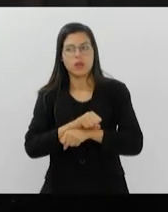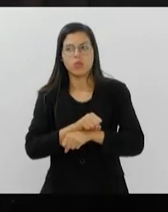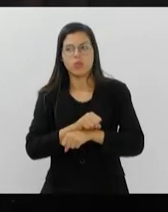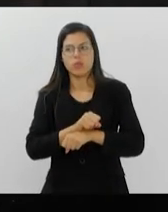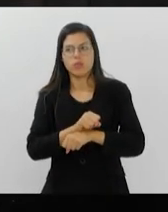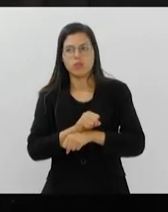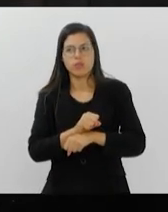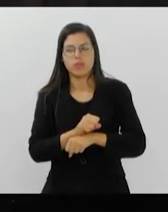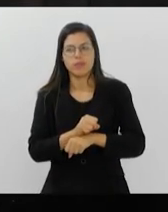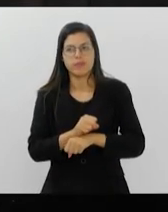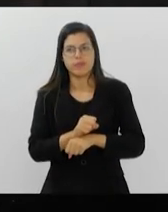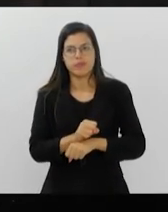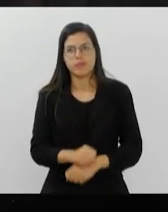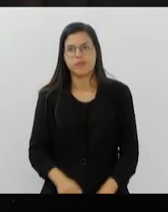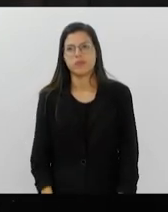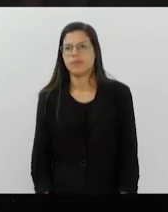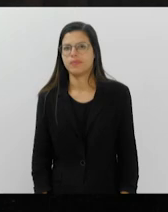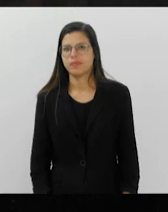e